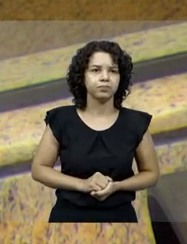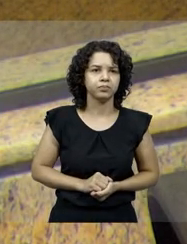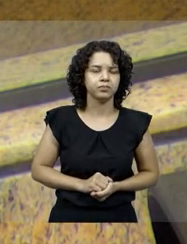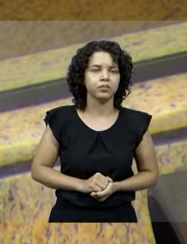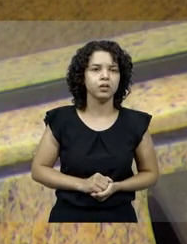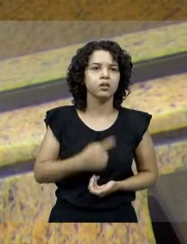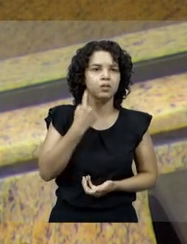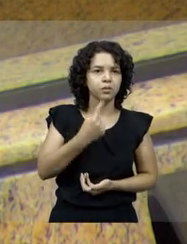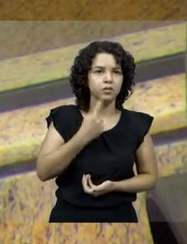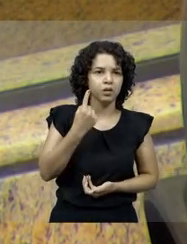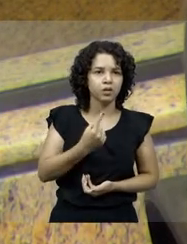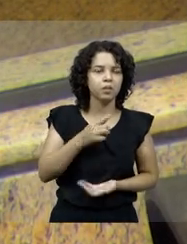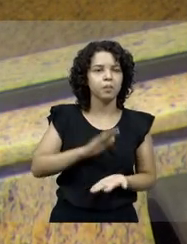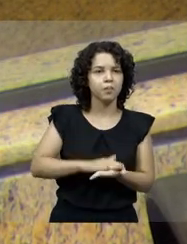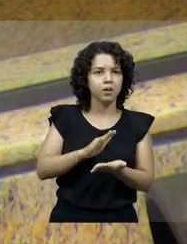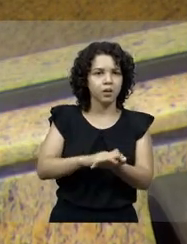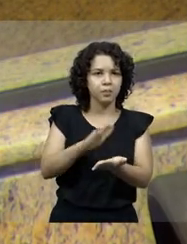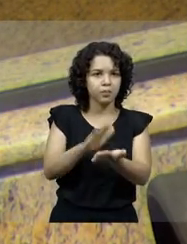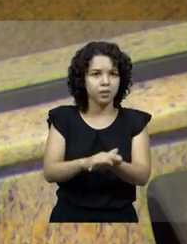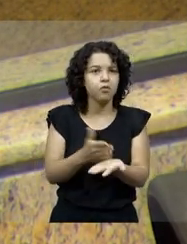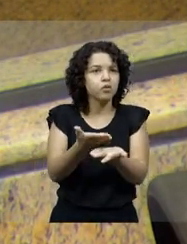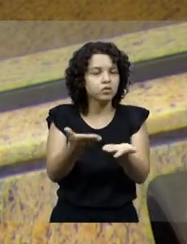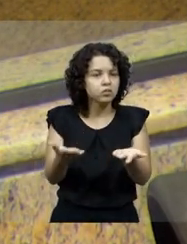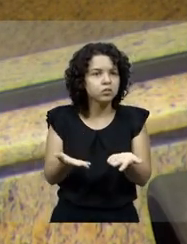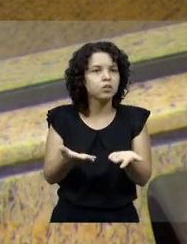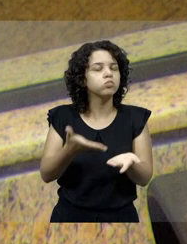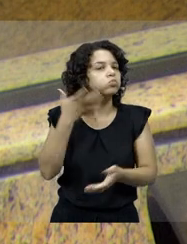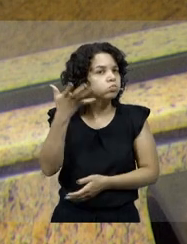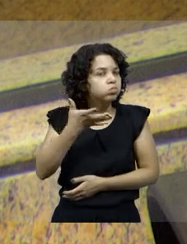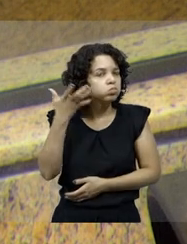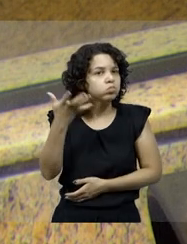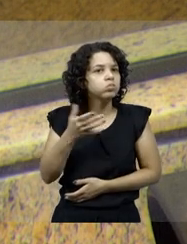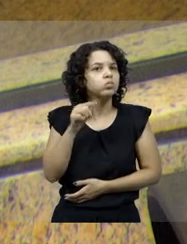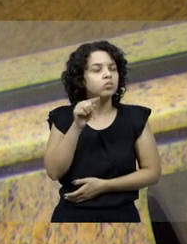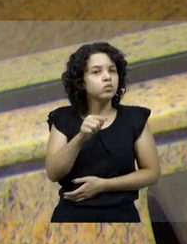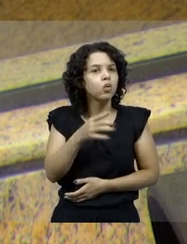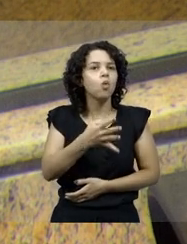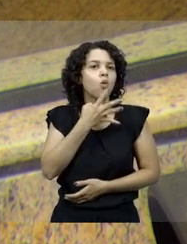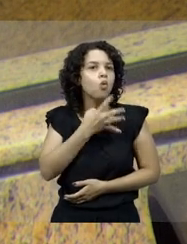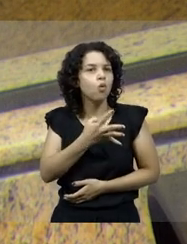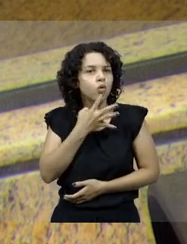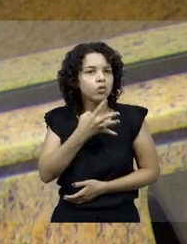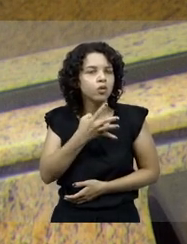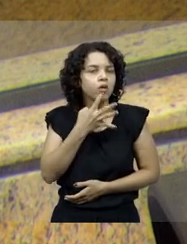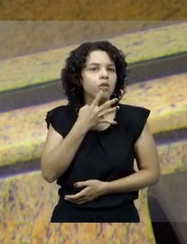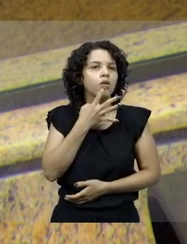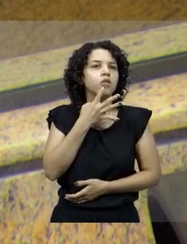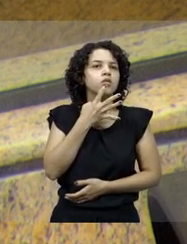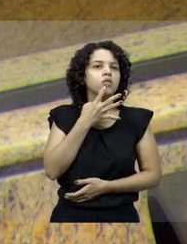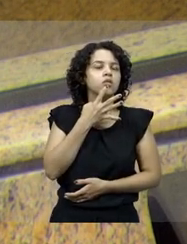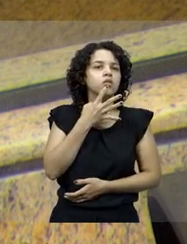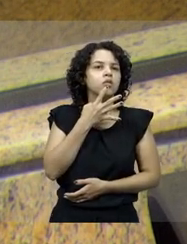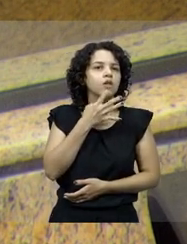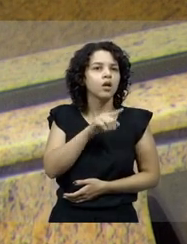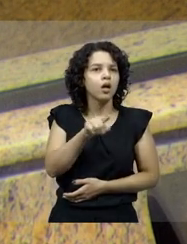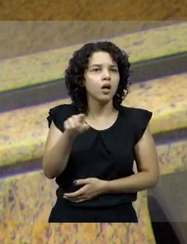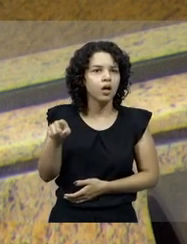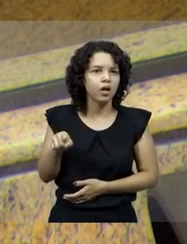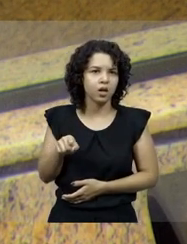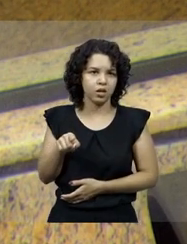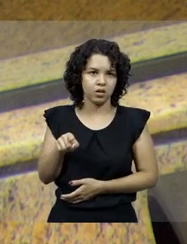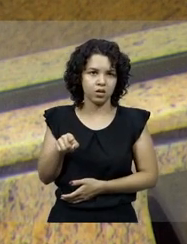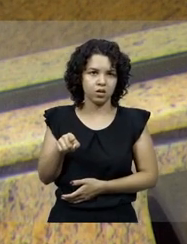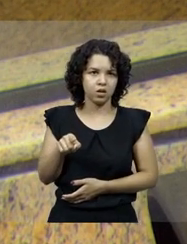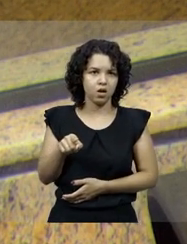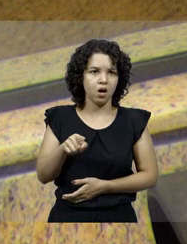Deputado, meus parabéns pela sua fala. O senhor, alguém que conhece muito bem a ponta, conhece muito bem o operacional da